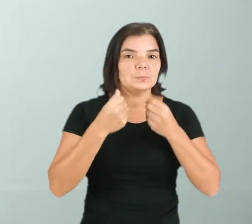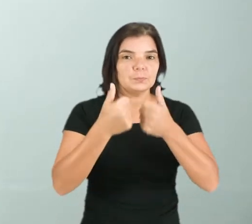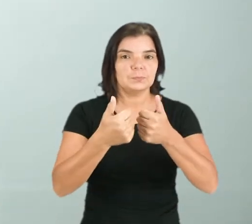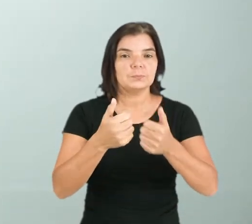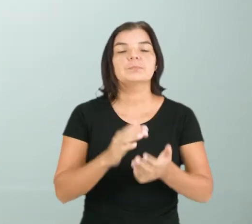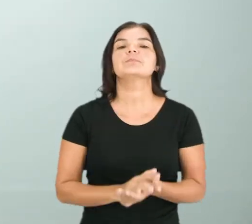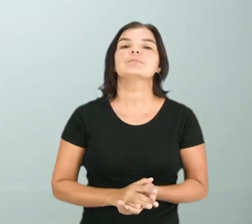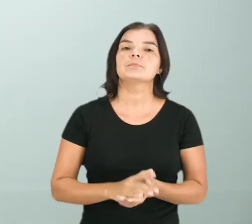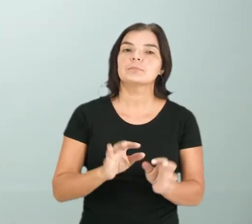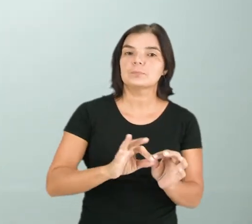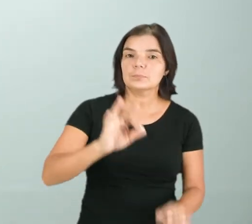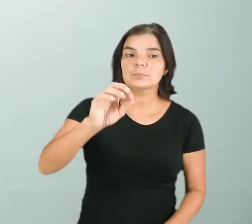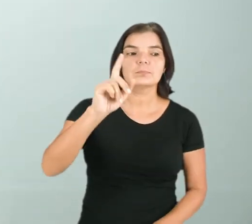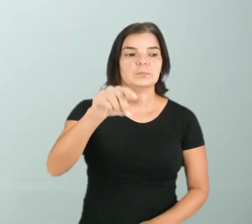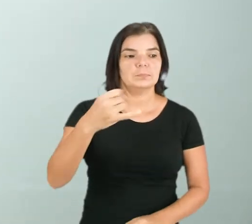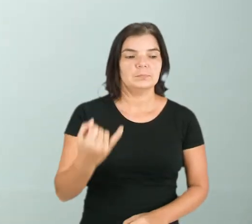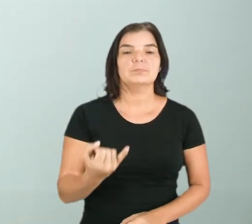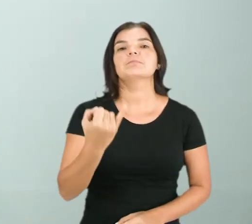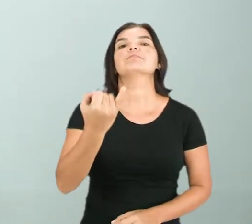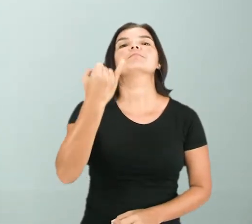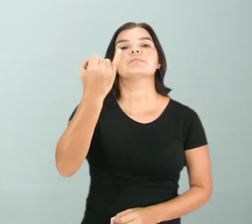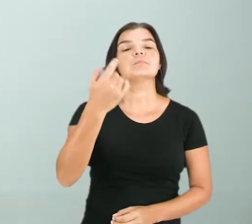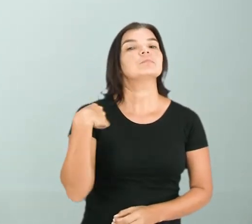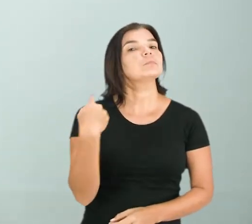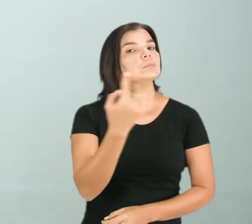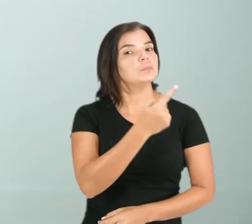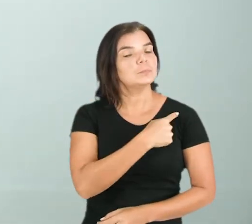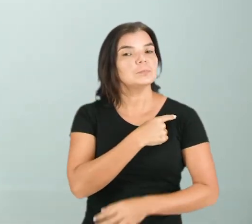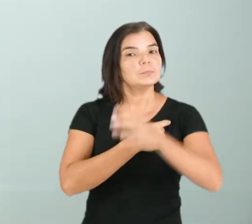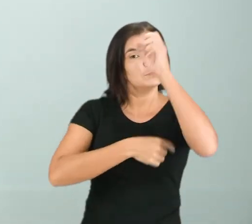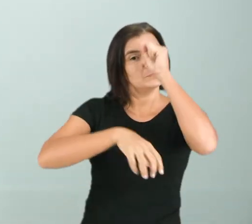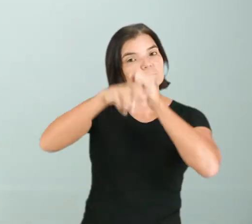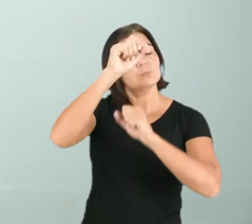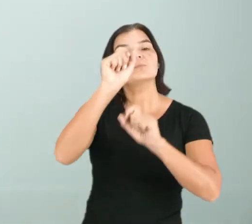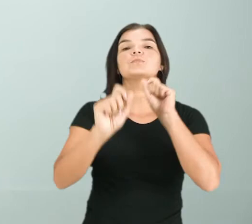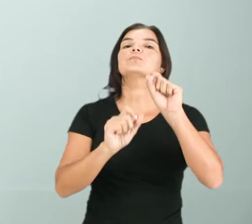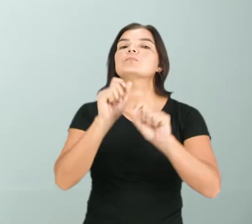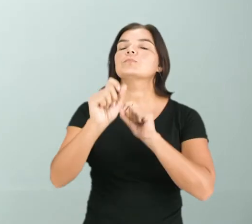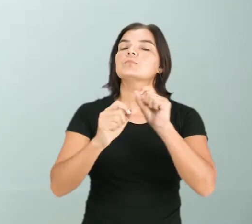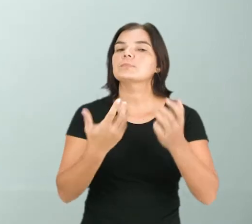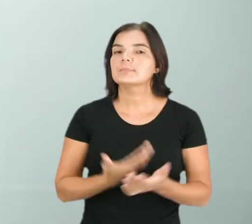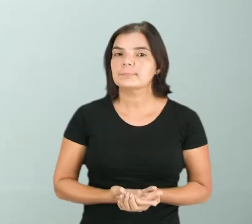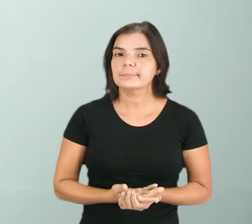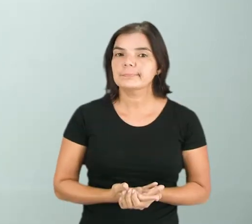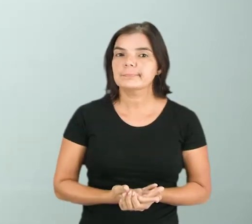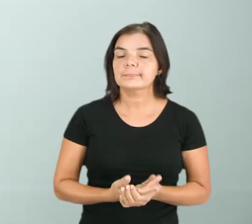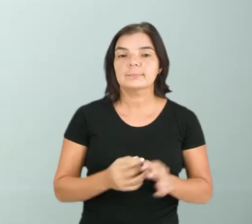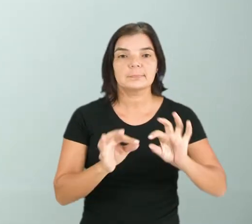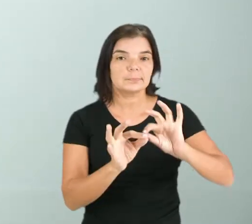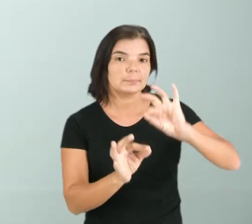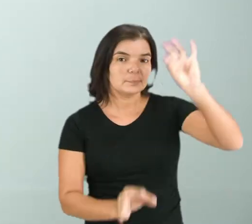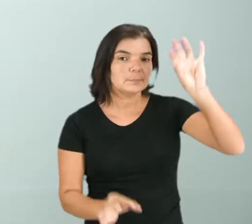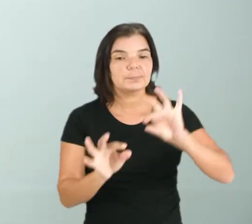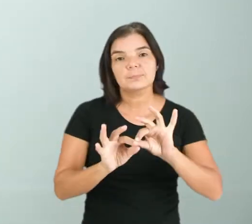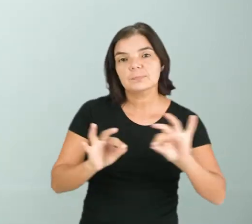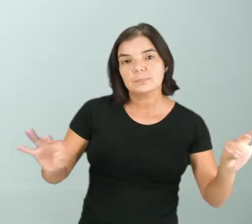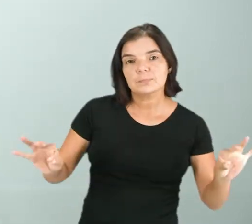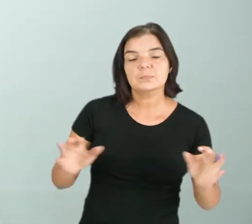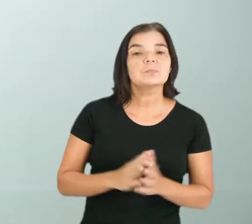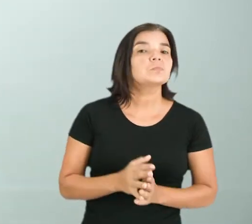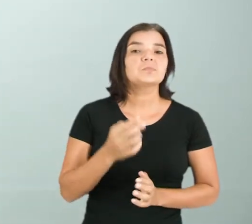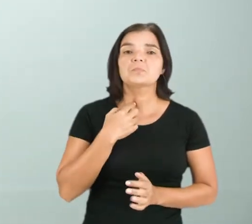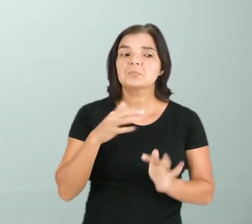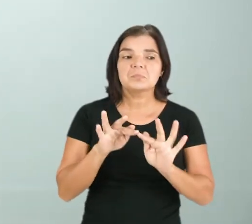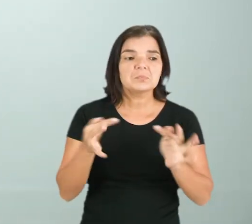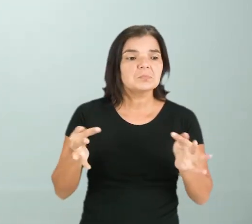O tamanho é muito importante para que nós venhamos aprender o quê? Aprender essas medidas. Eu não posso